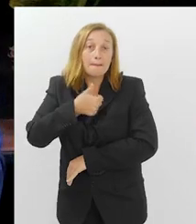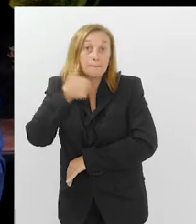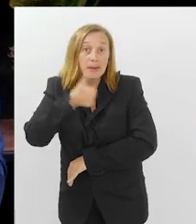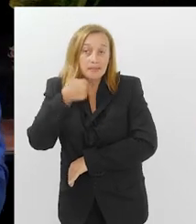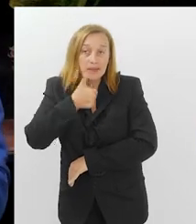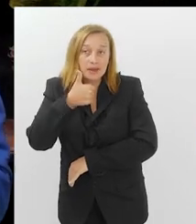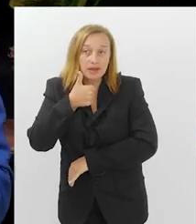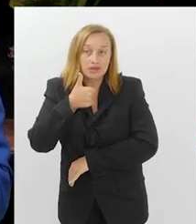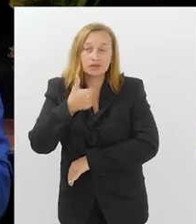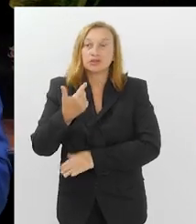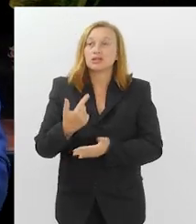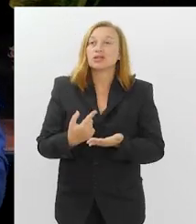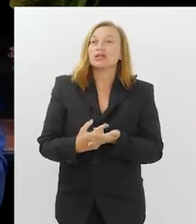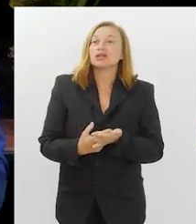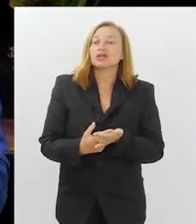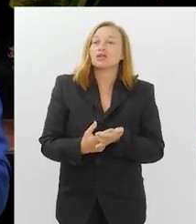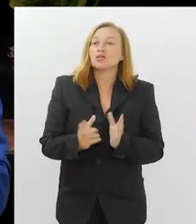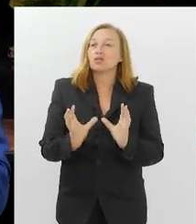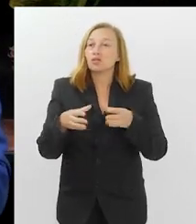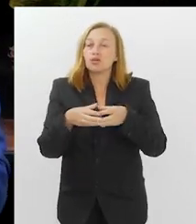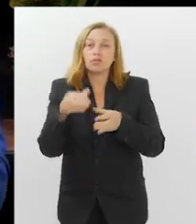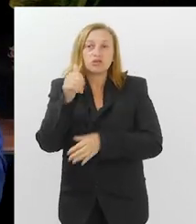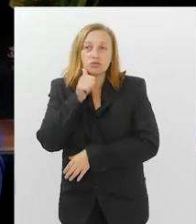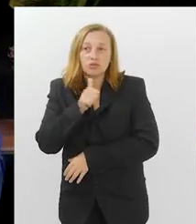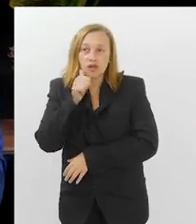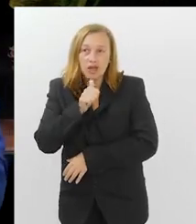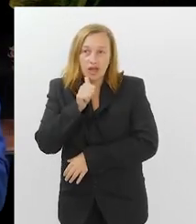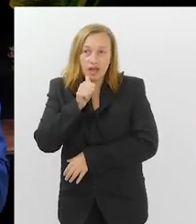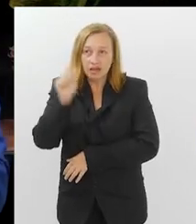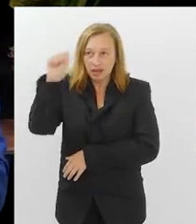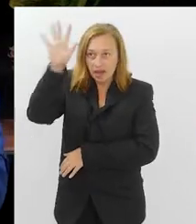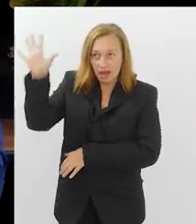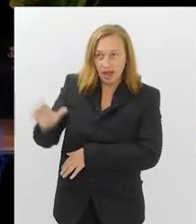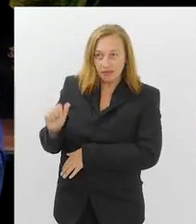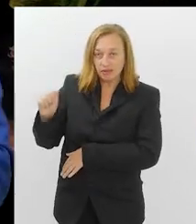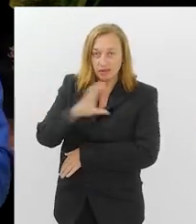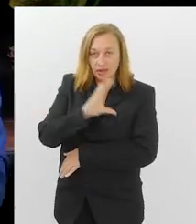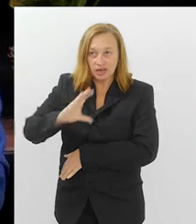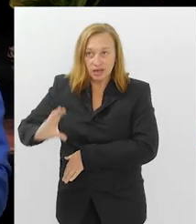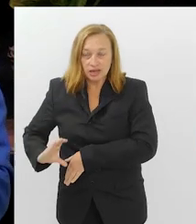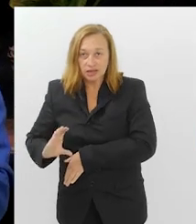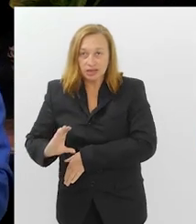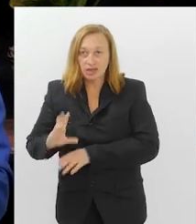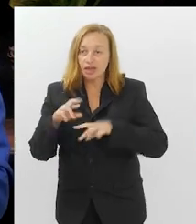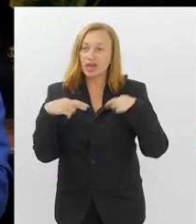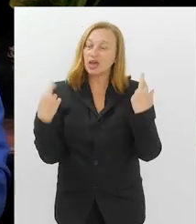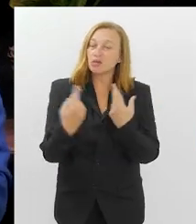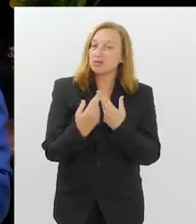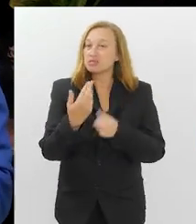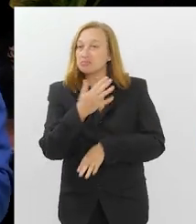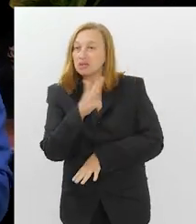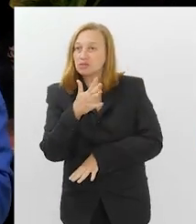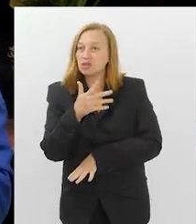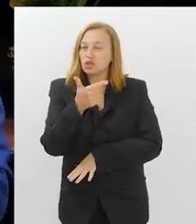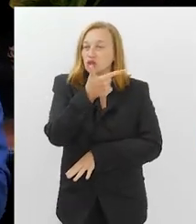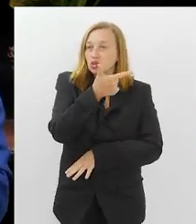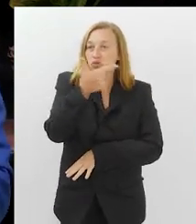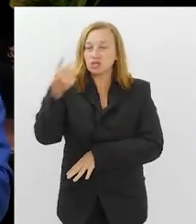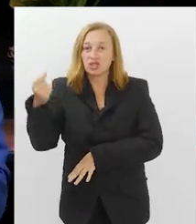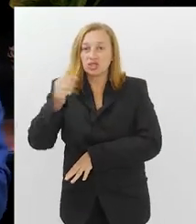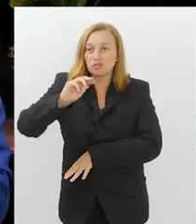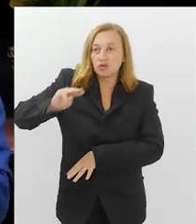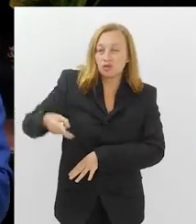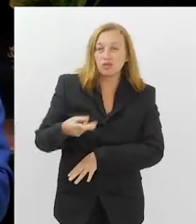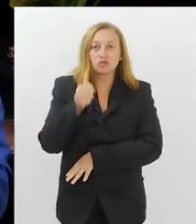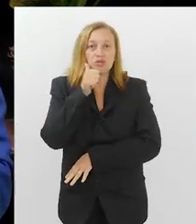de acordo com a Associação de Mulheres Afro, América Latina e o Caribe reúne aproximadamente 200 milhões de